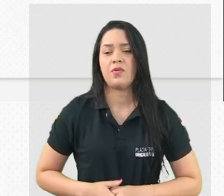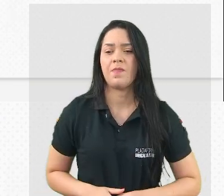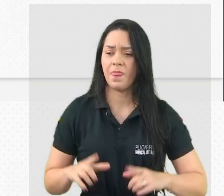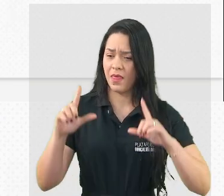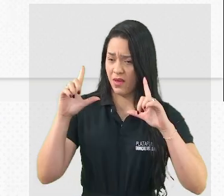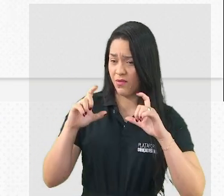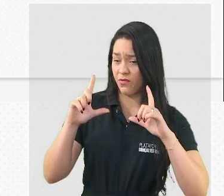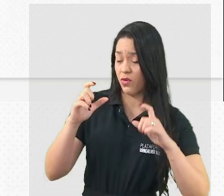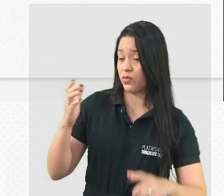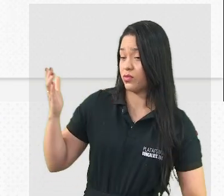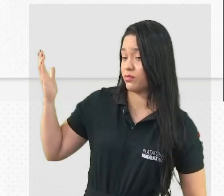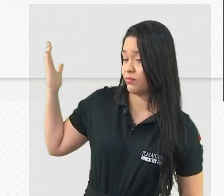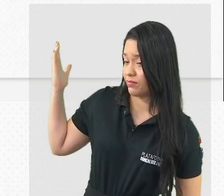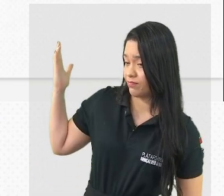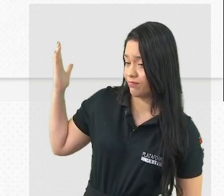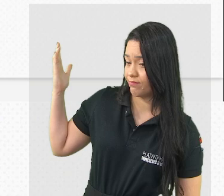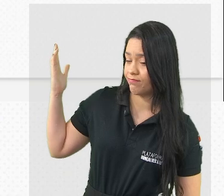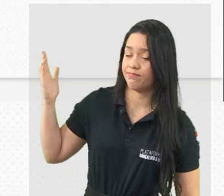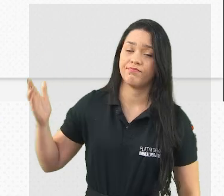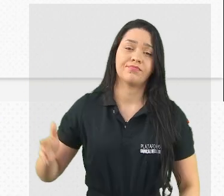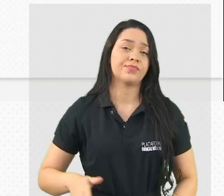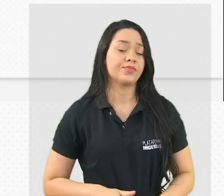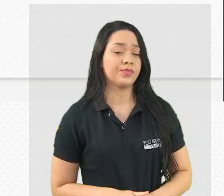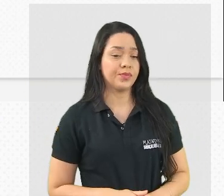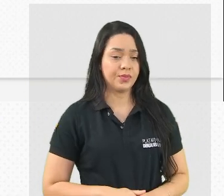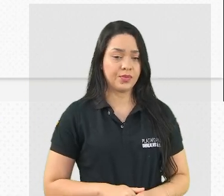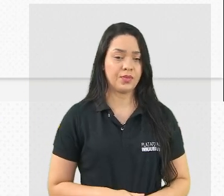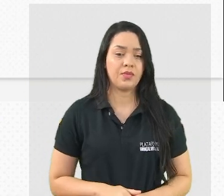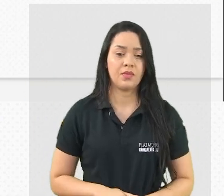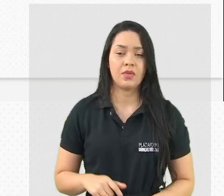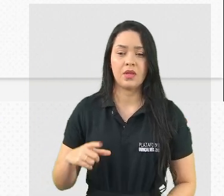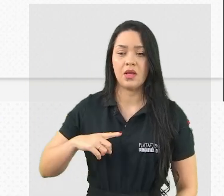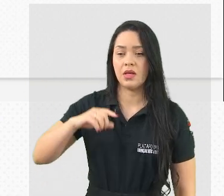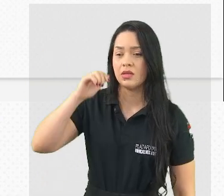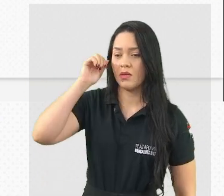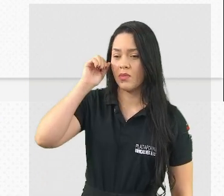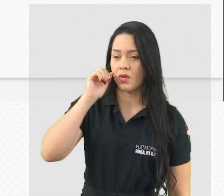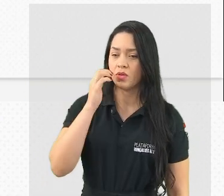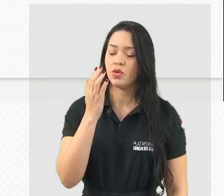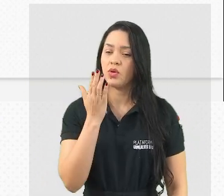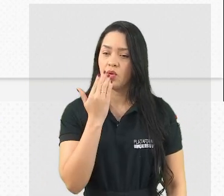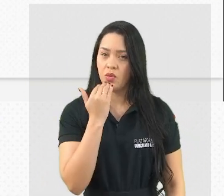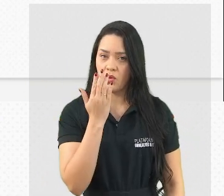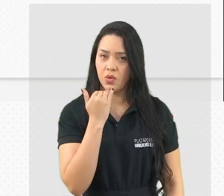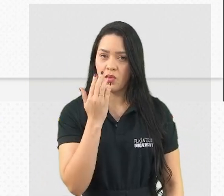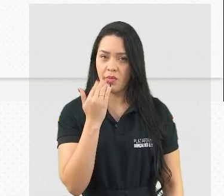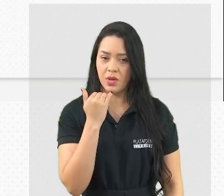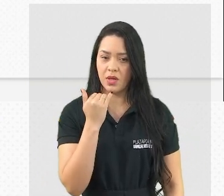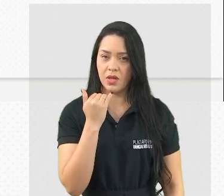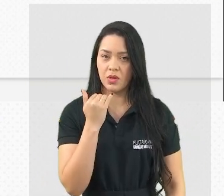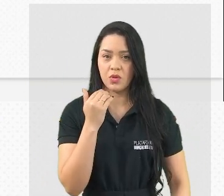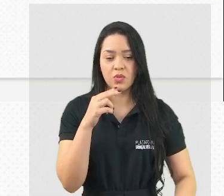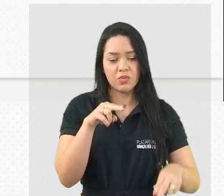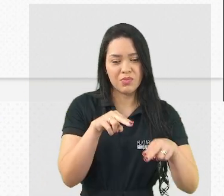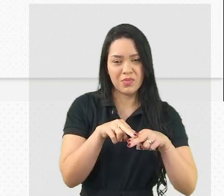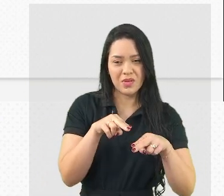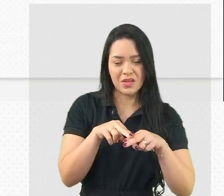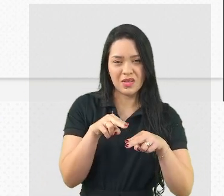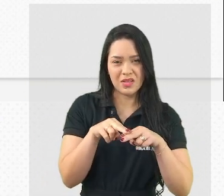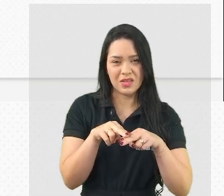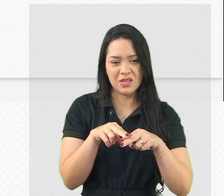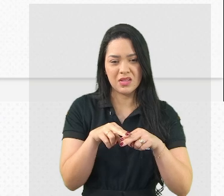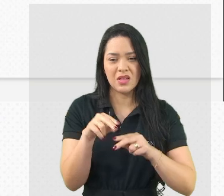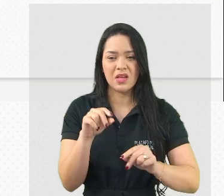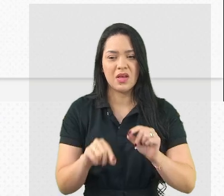bem sugestiva, a fotinha que eu botei do lado. Tá aí essa moça comendo uma fatia do lado de um vaso sanitário, que sugere o